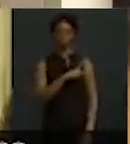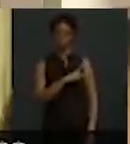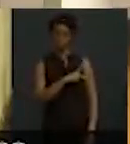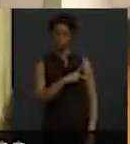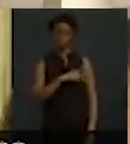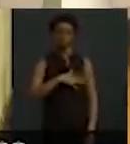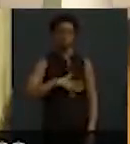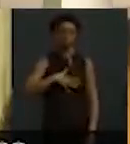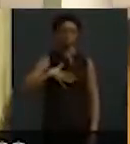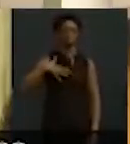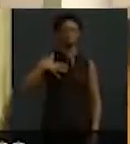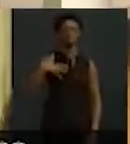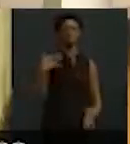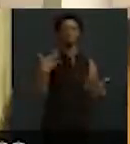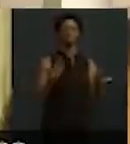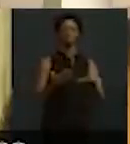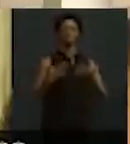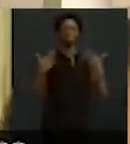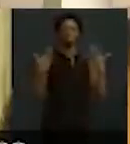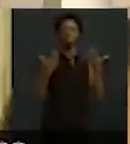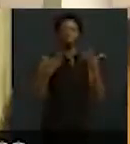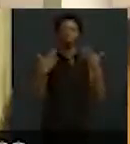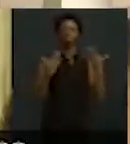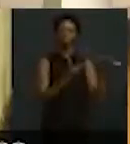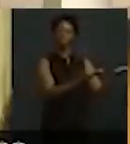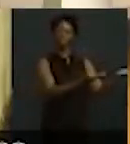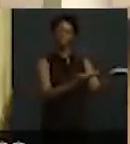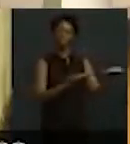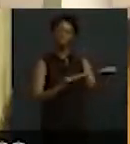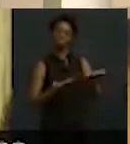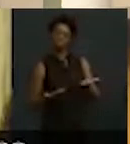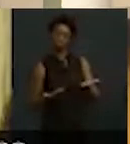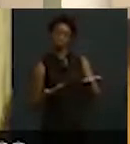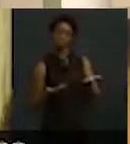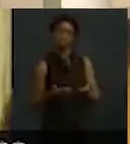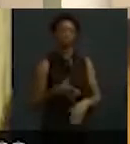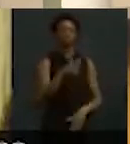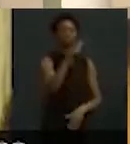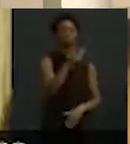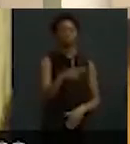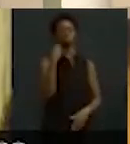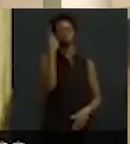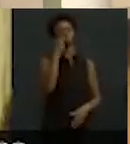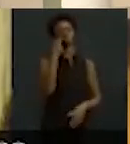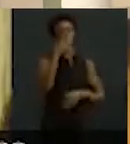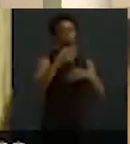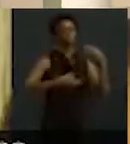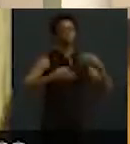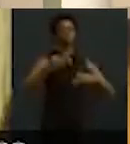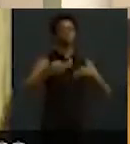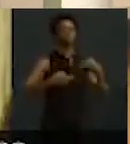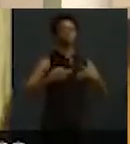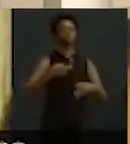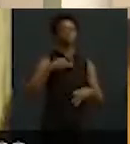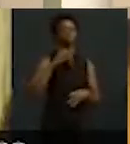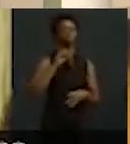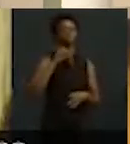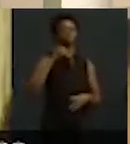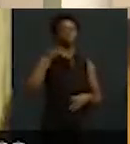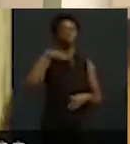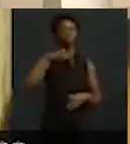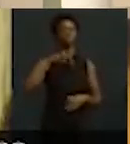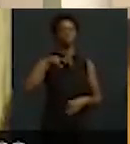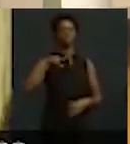do Rio de Janeiro tem a honra de convidar a promotora de justiça, Somene